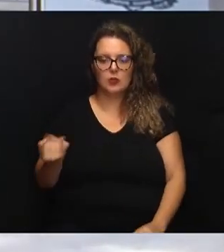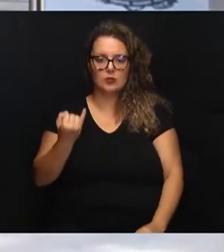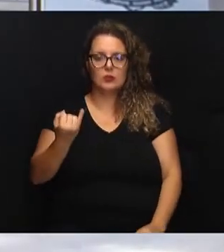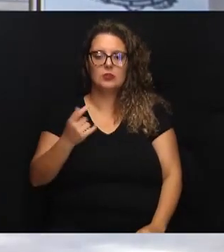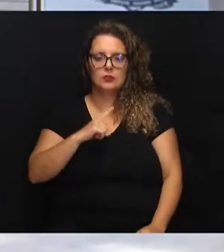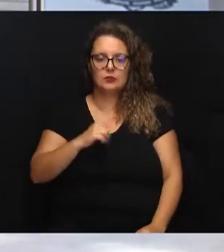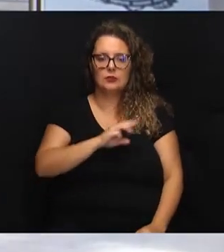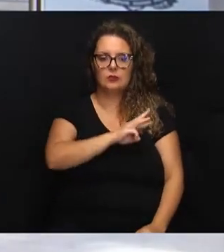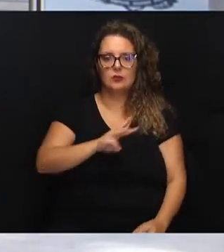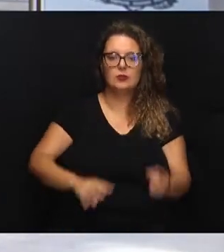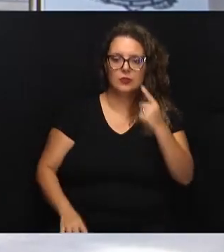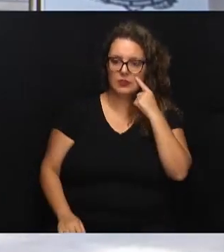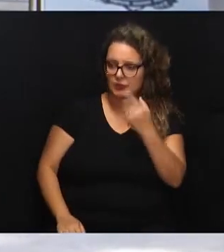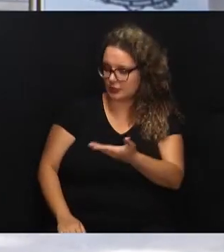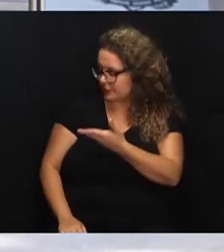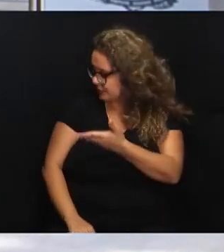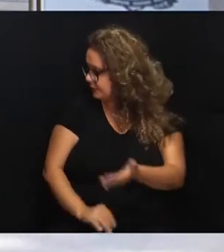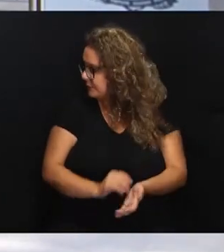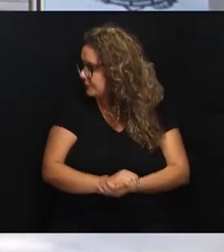site,